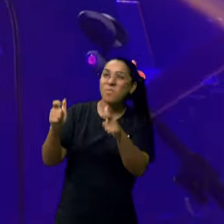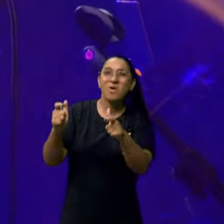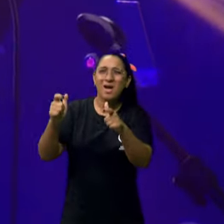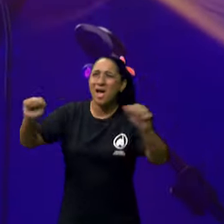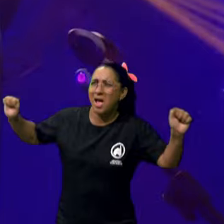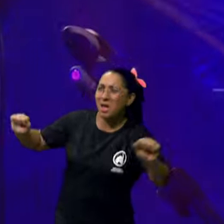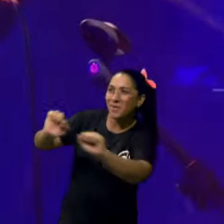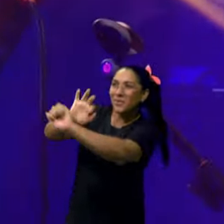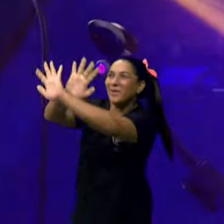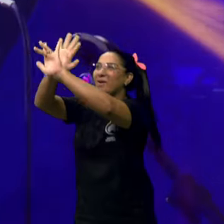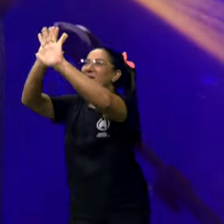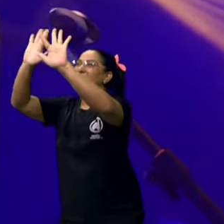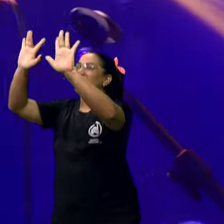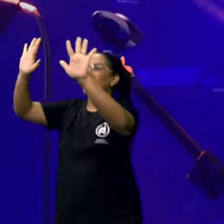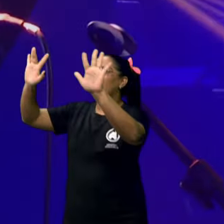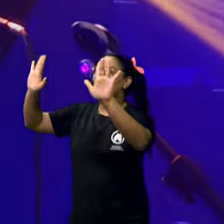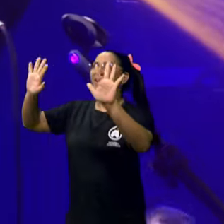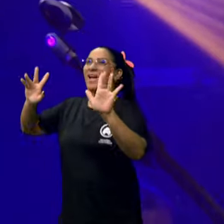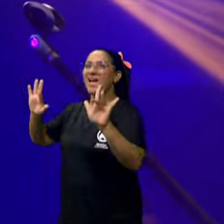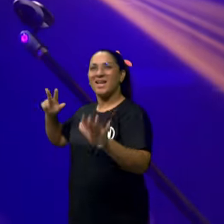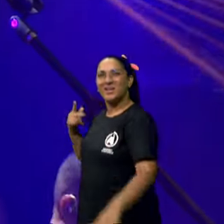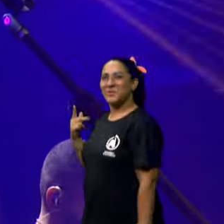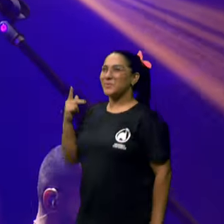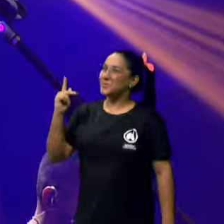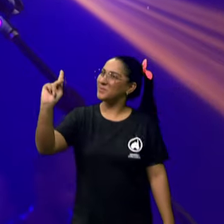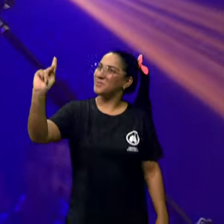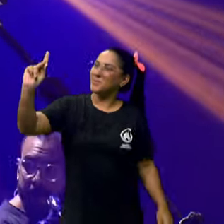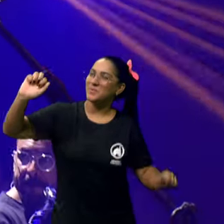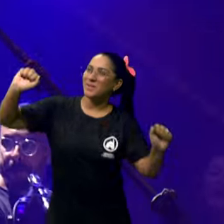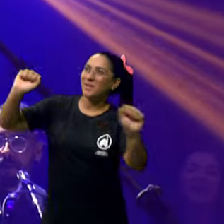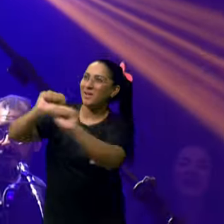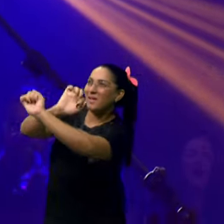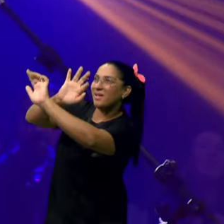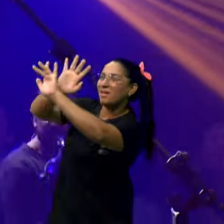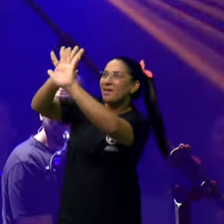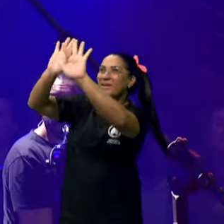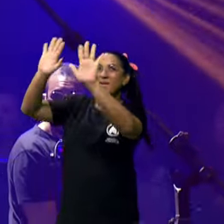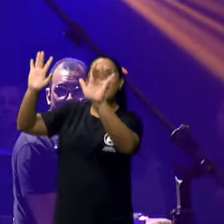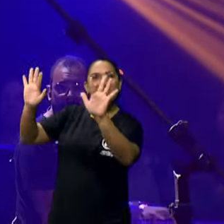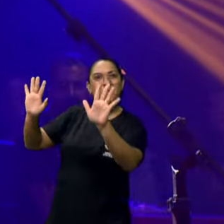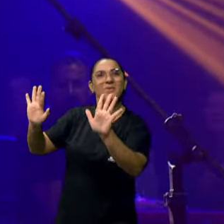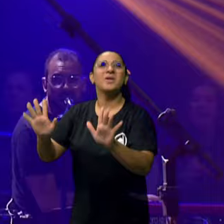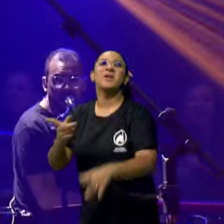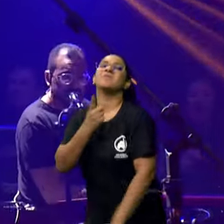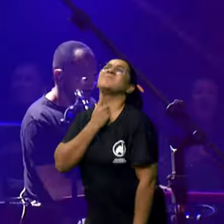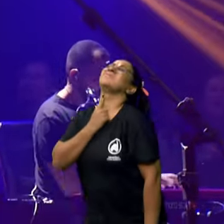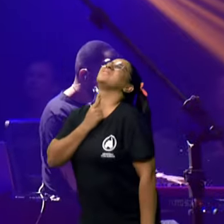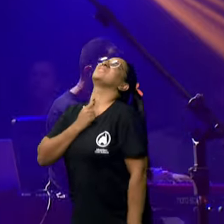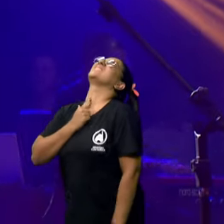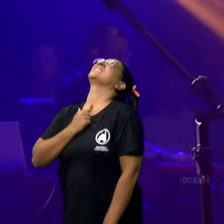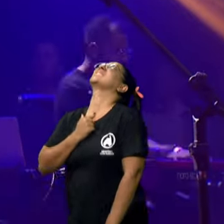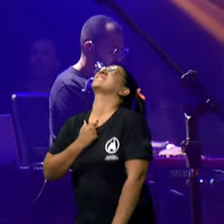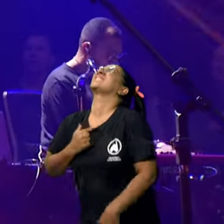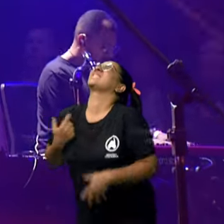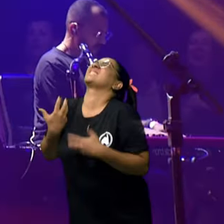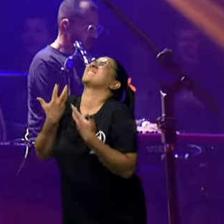tua glória sua glória eu quero ser